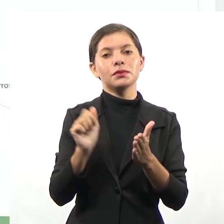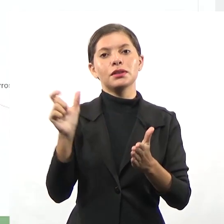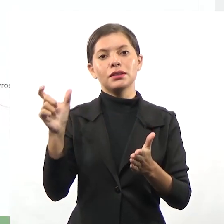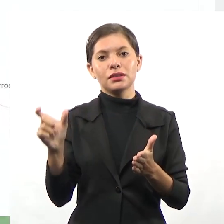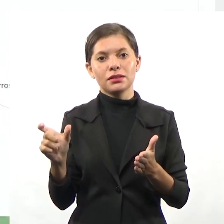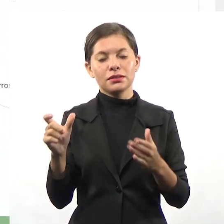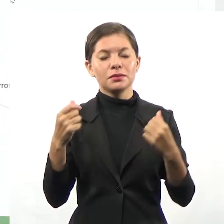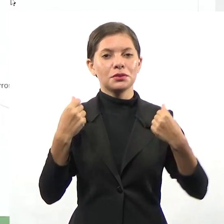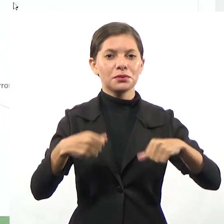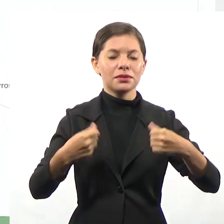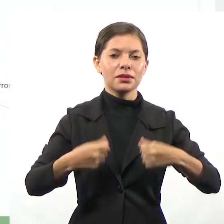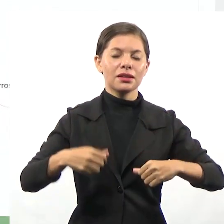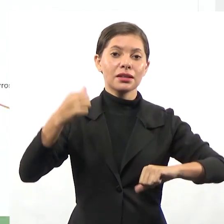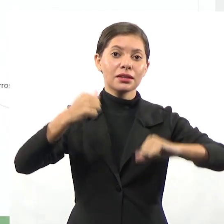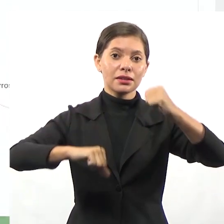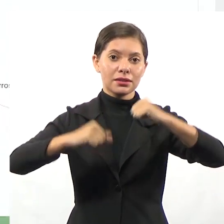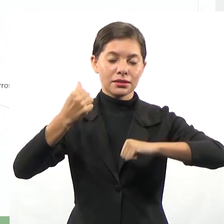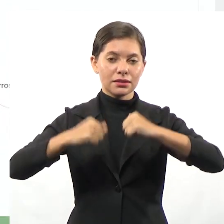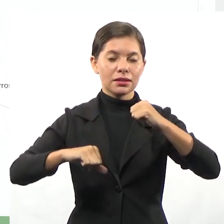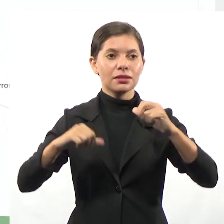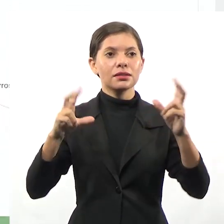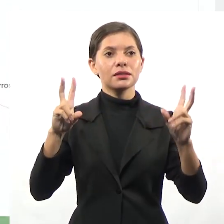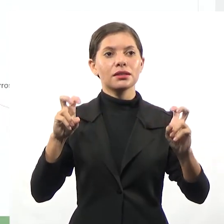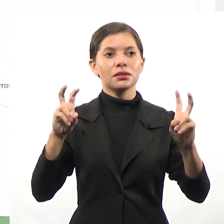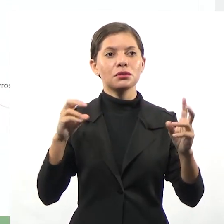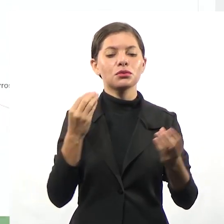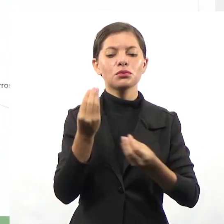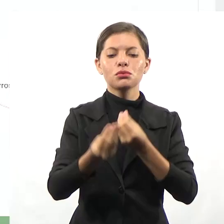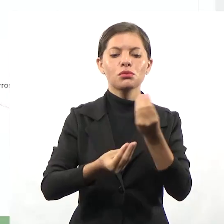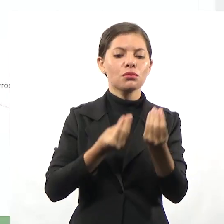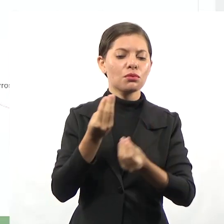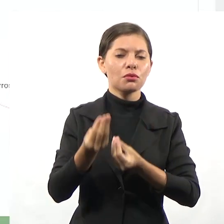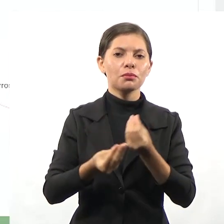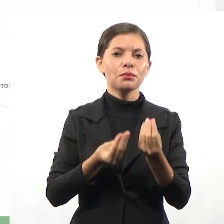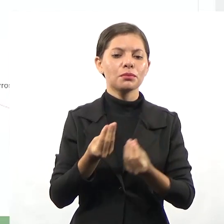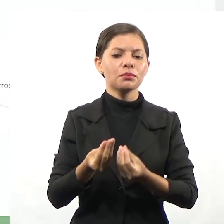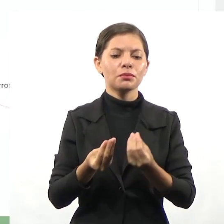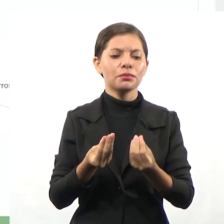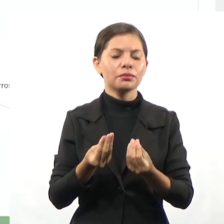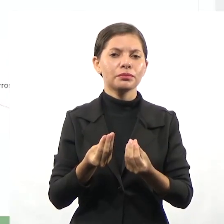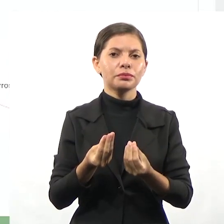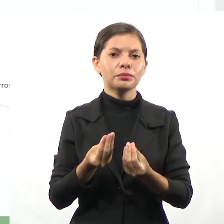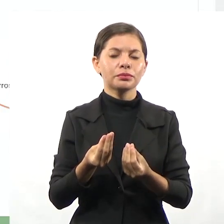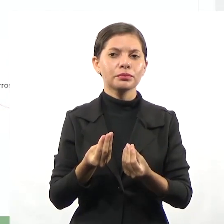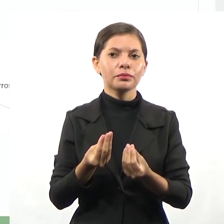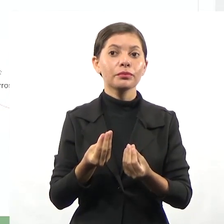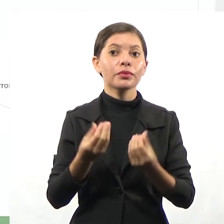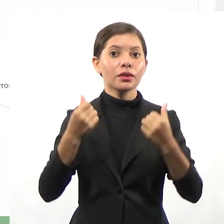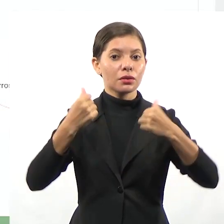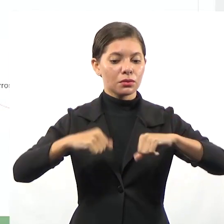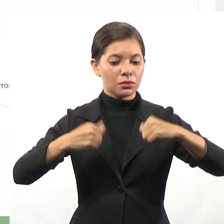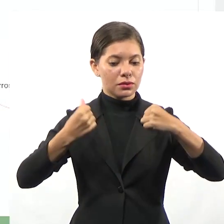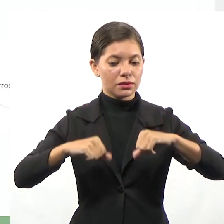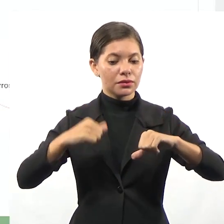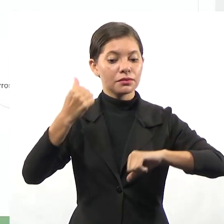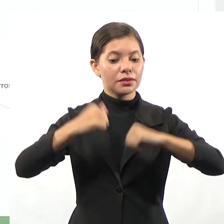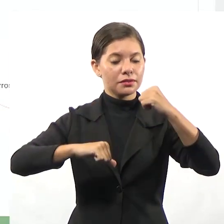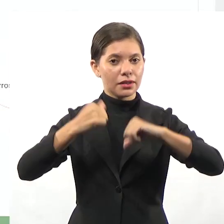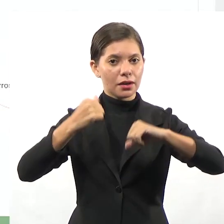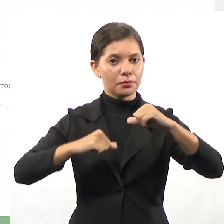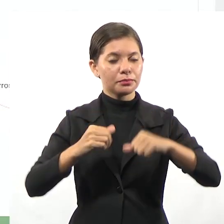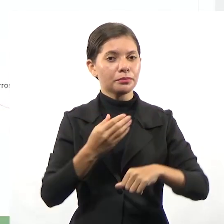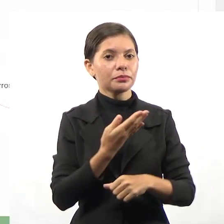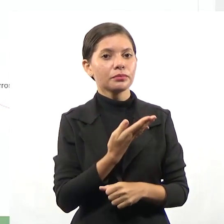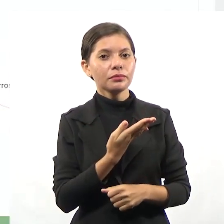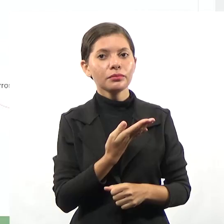Quem cita quem? Então eu consigo verificar, ó, o Ildemar está citando Salomão, que